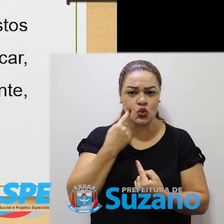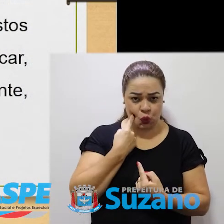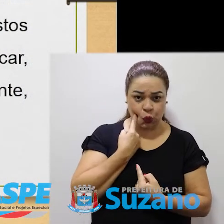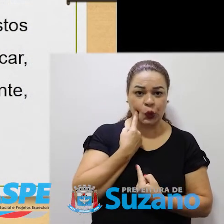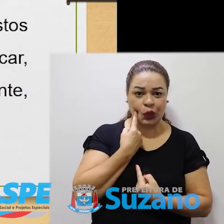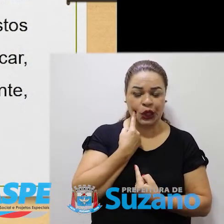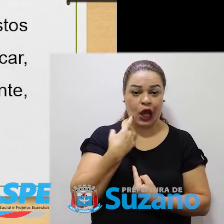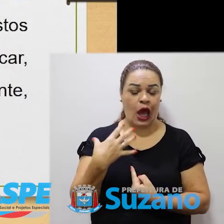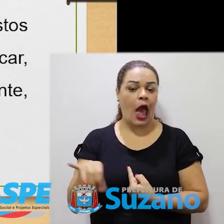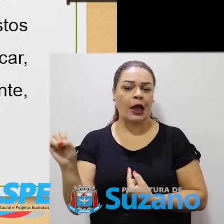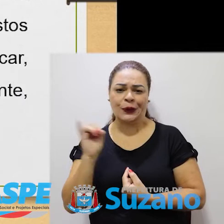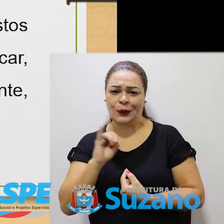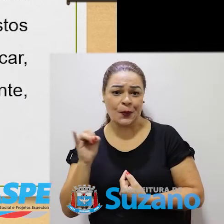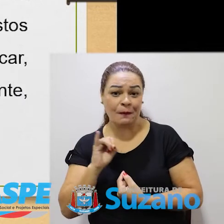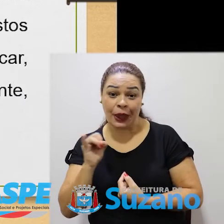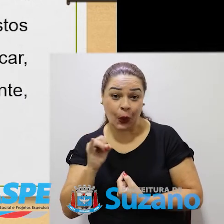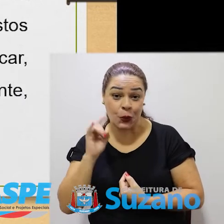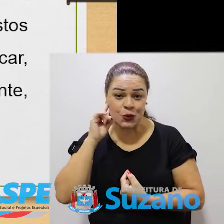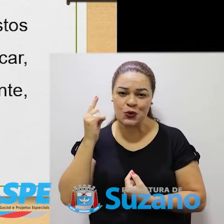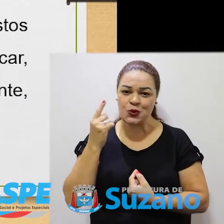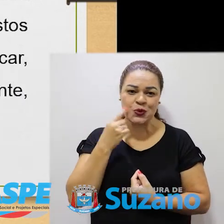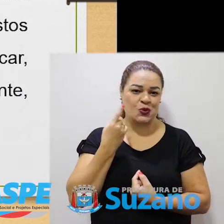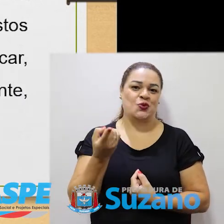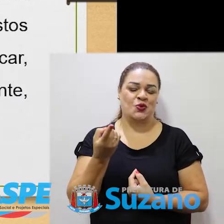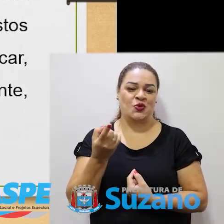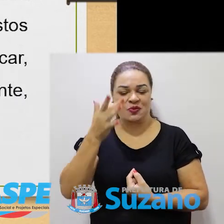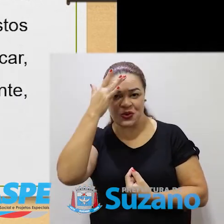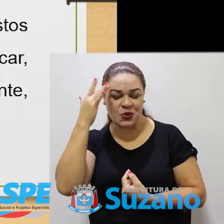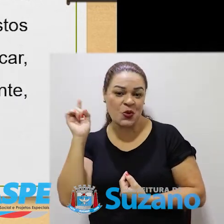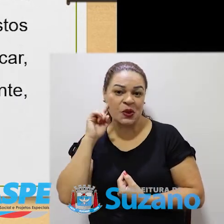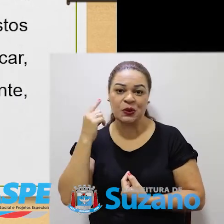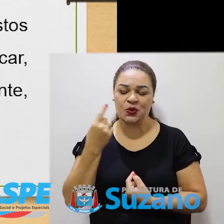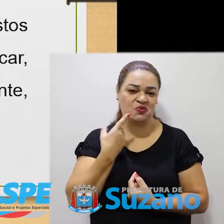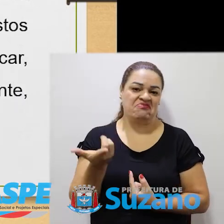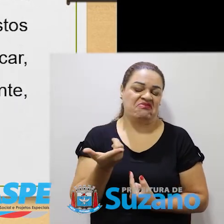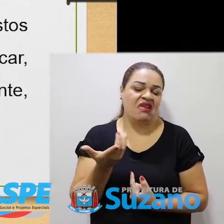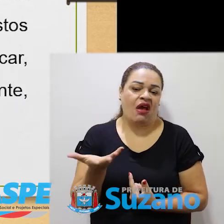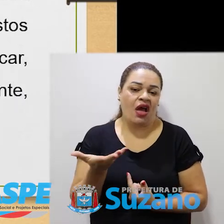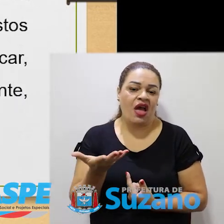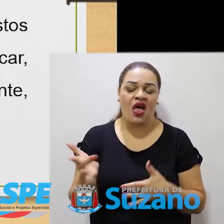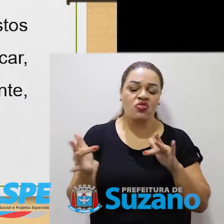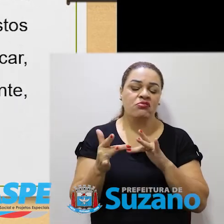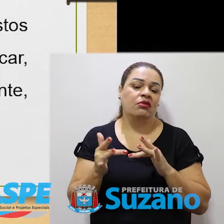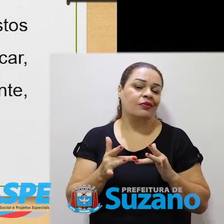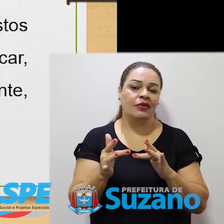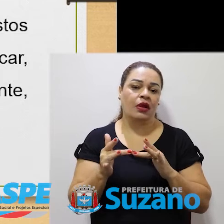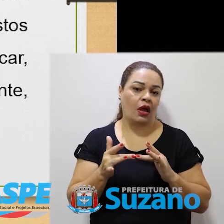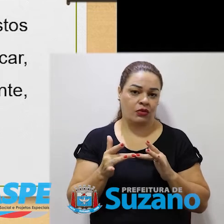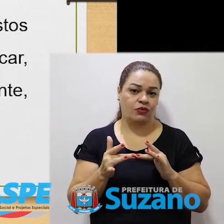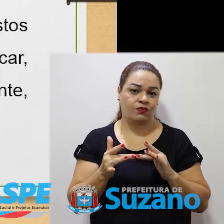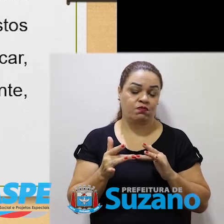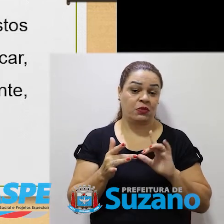surdos, mais velhos que ele, e por isso demorou a sentir falta de amigos. Quando seu interesse saiu do